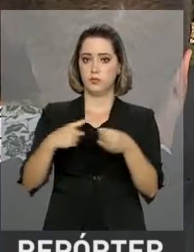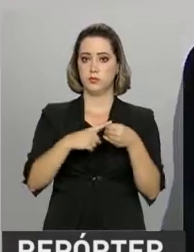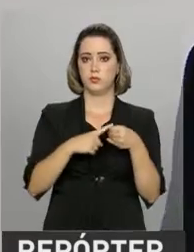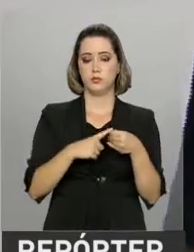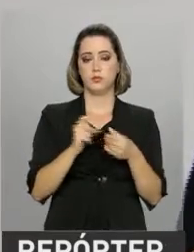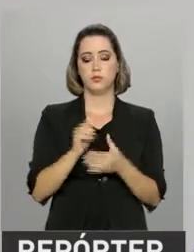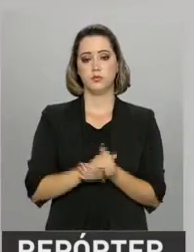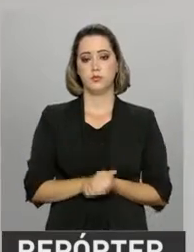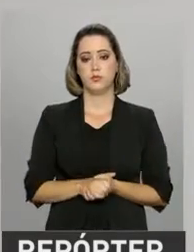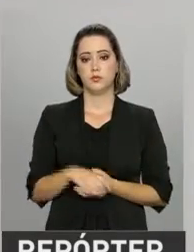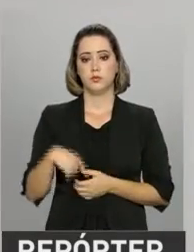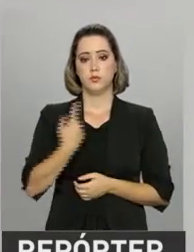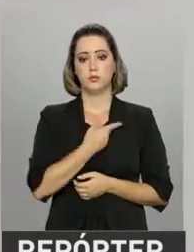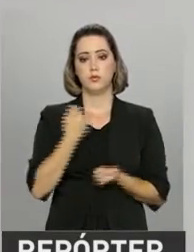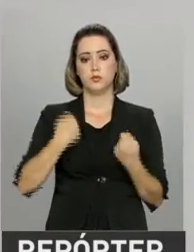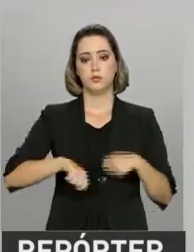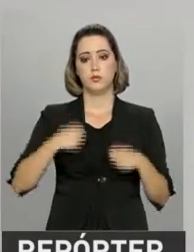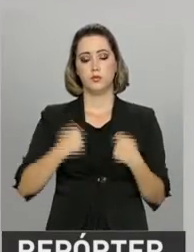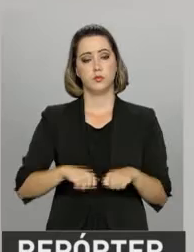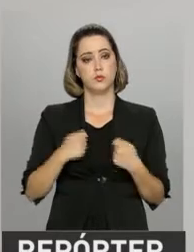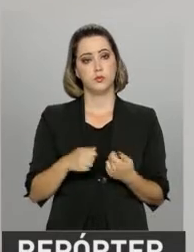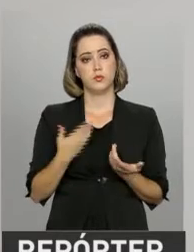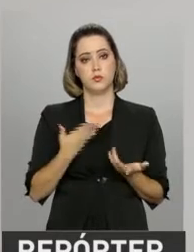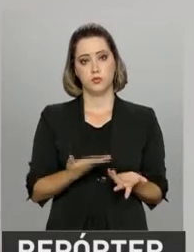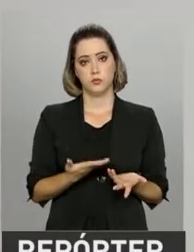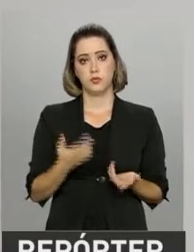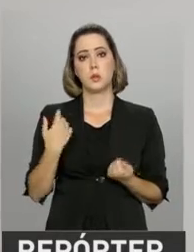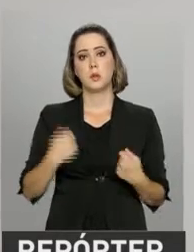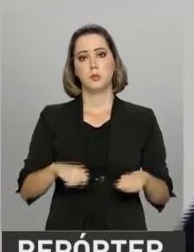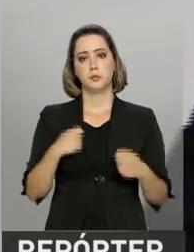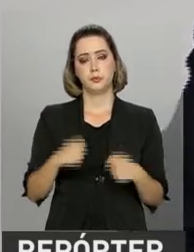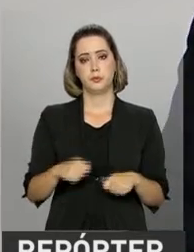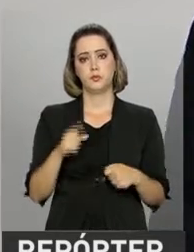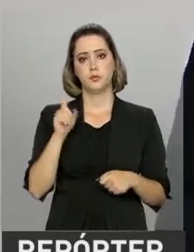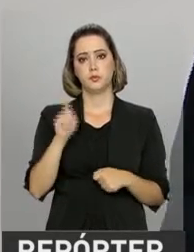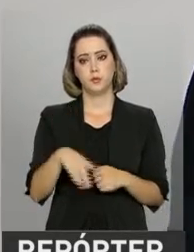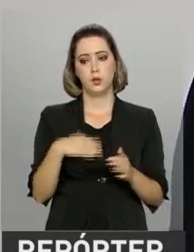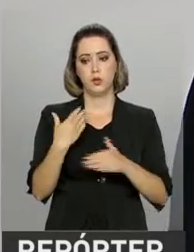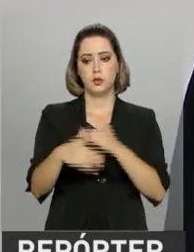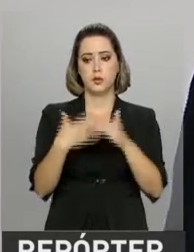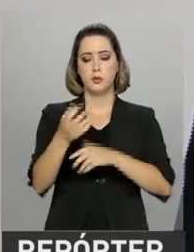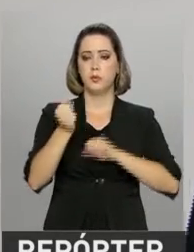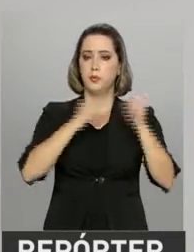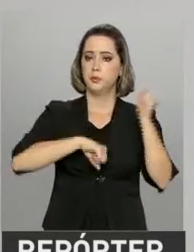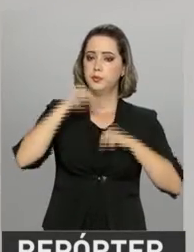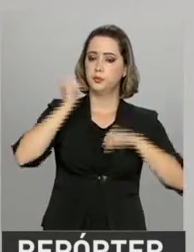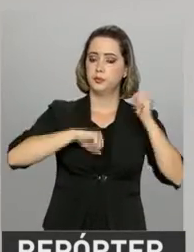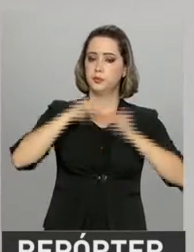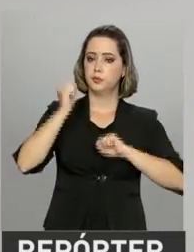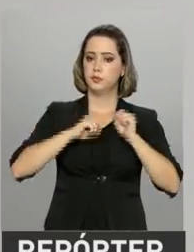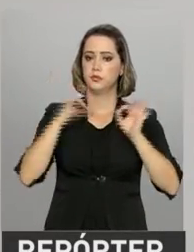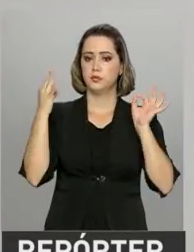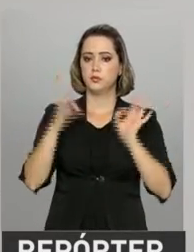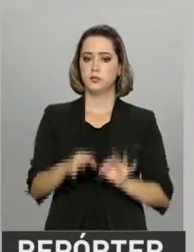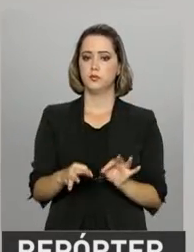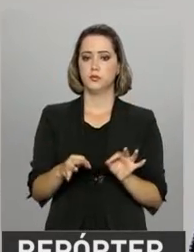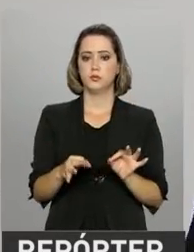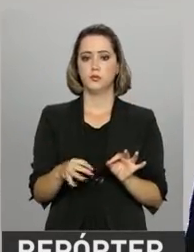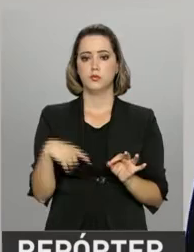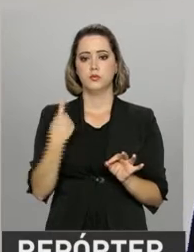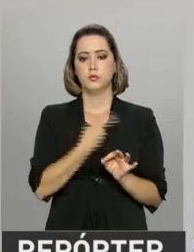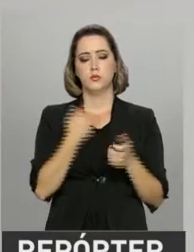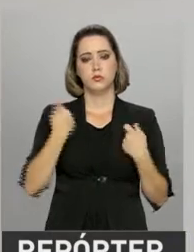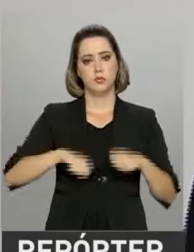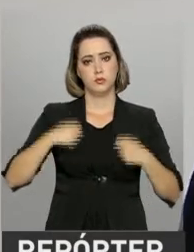brasil nós precisamos muito disso nós precisamos dessa dessa produção industrial acentuada nós